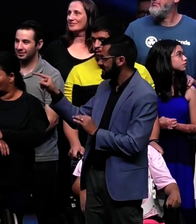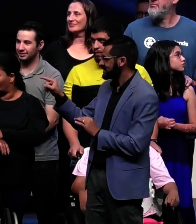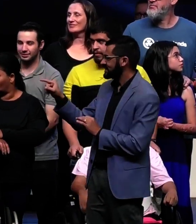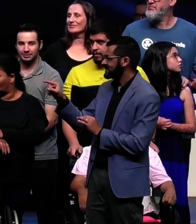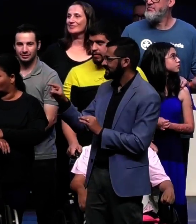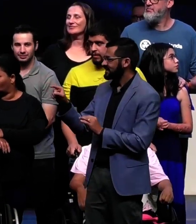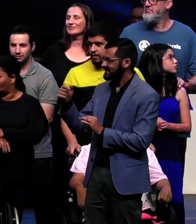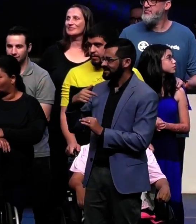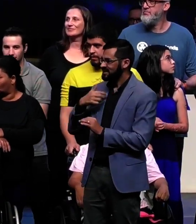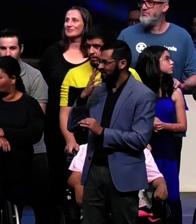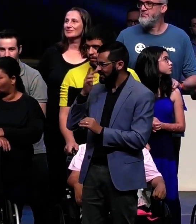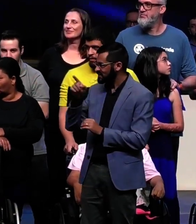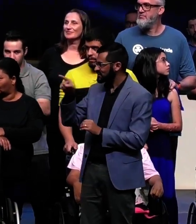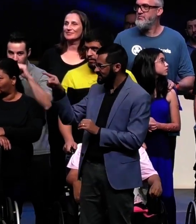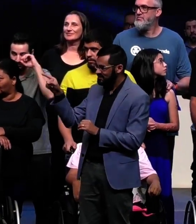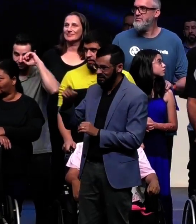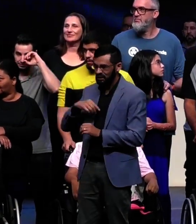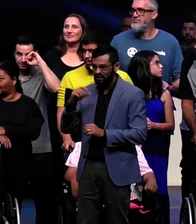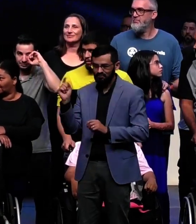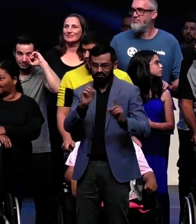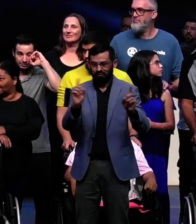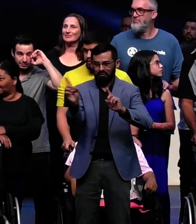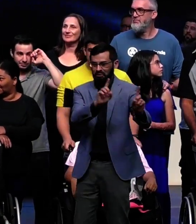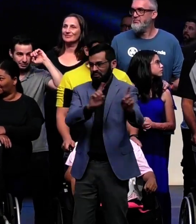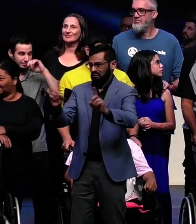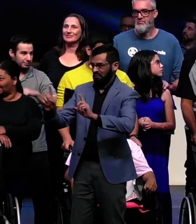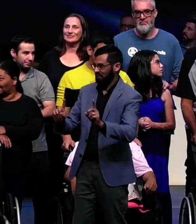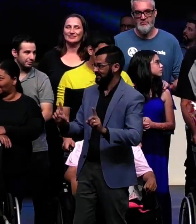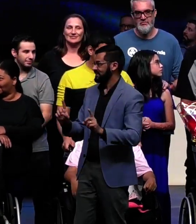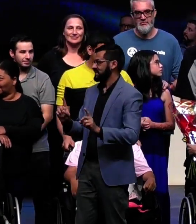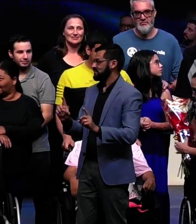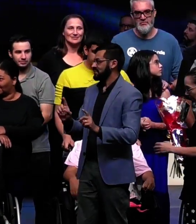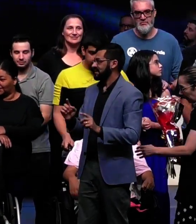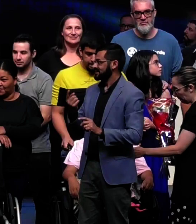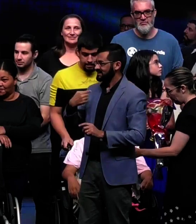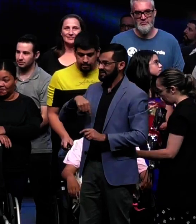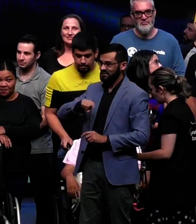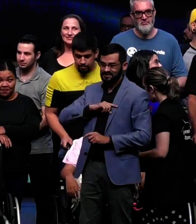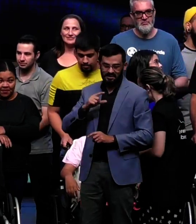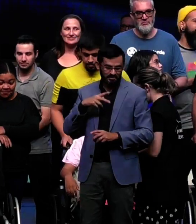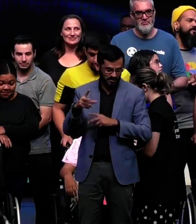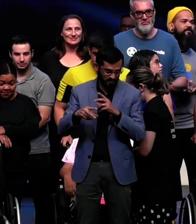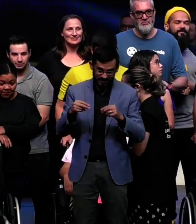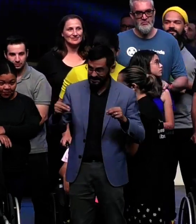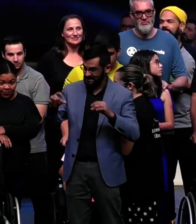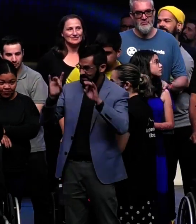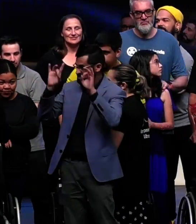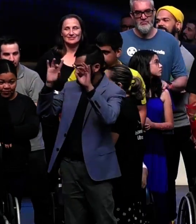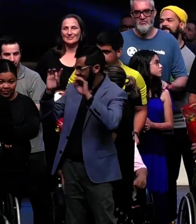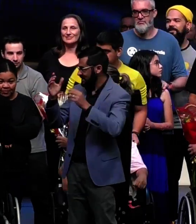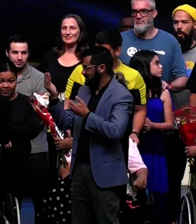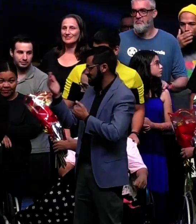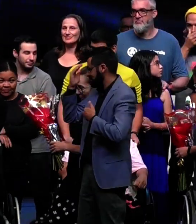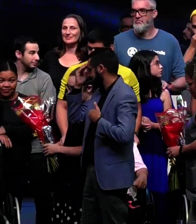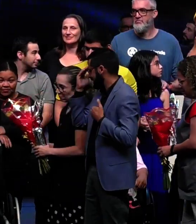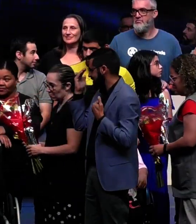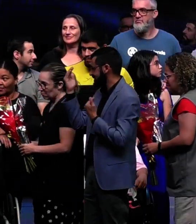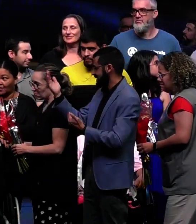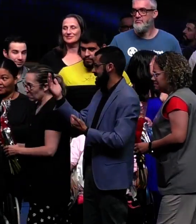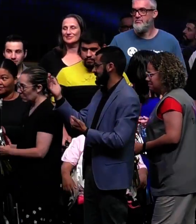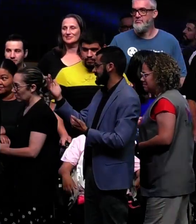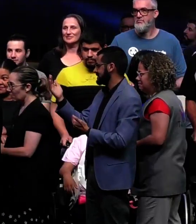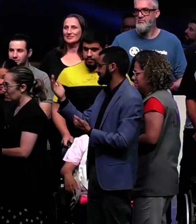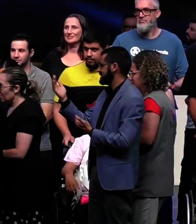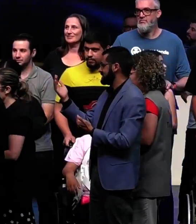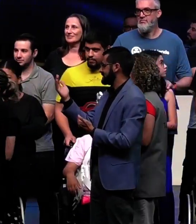gente e eu acho que vocês viram elas correndo para cima e para baixo, né? E a gente tem uma lembrancinha para vocês de gratidão. Então